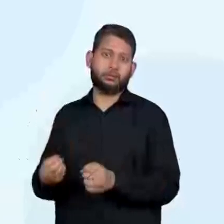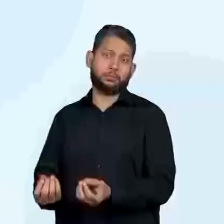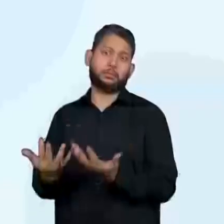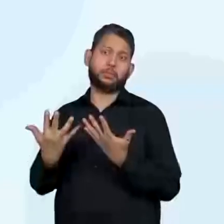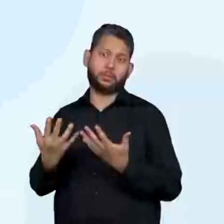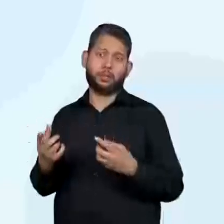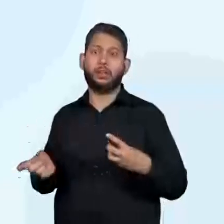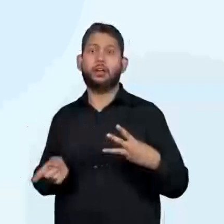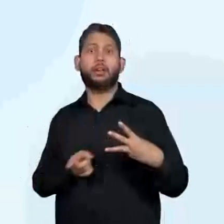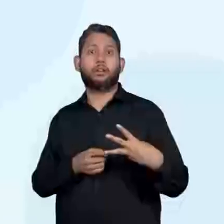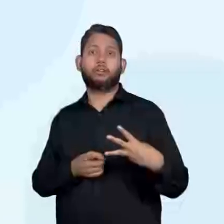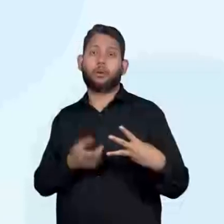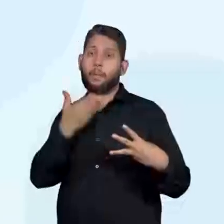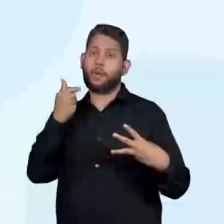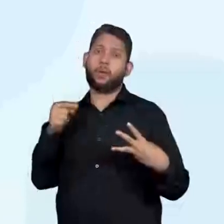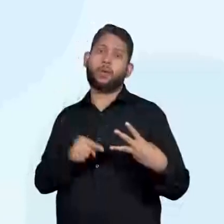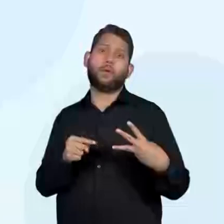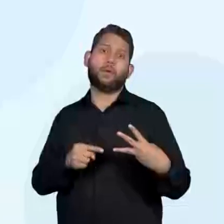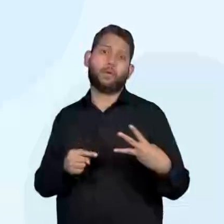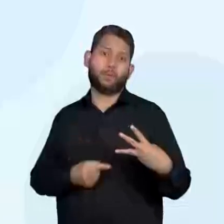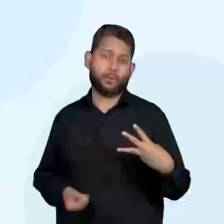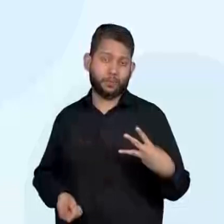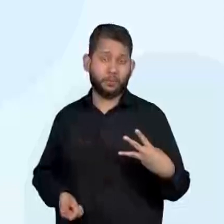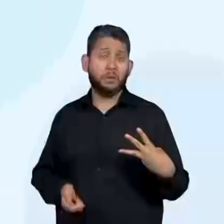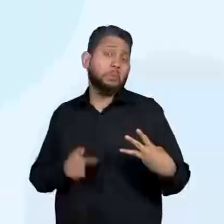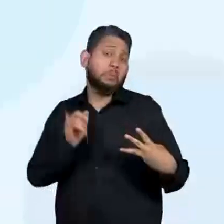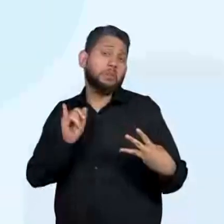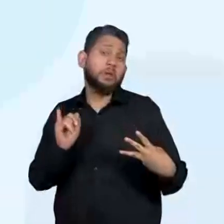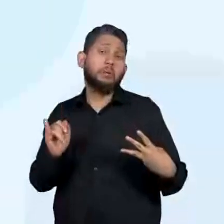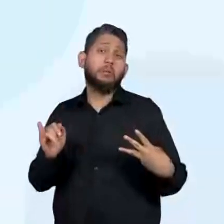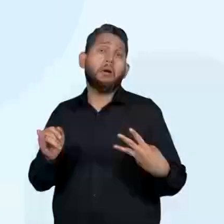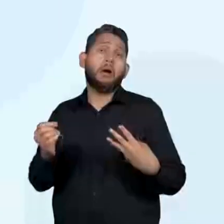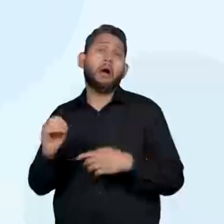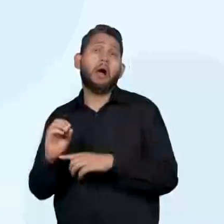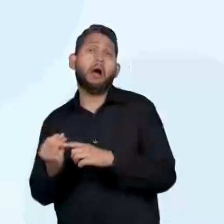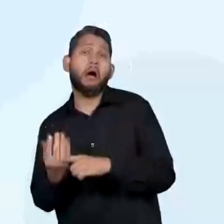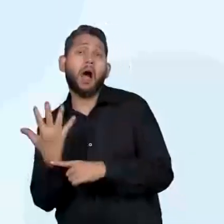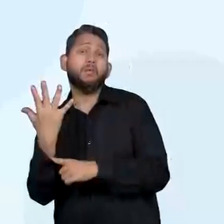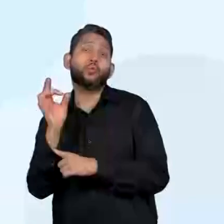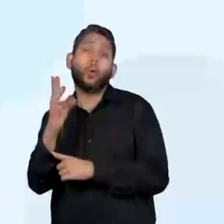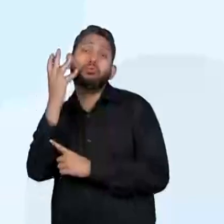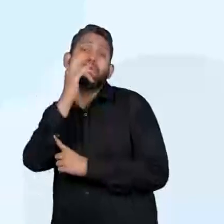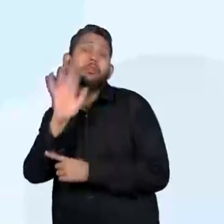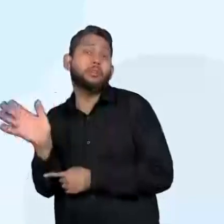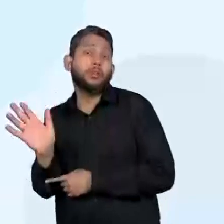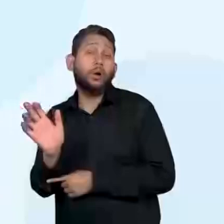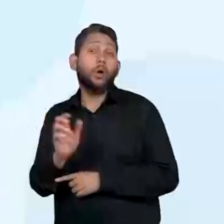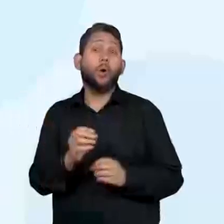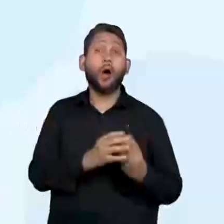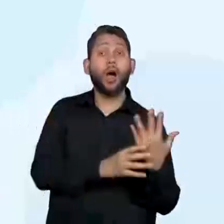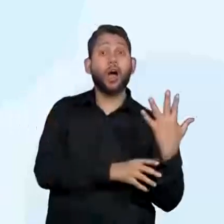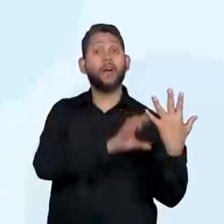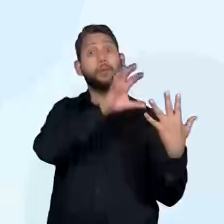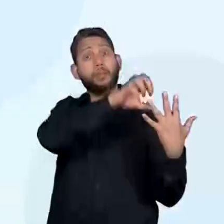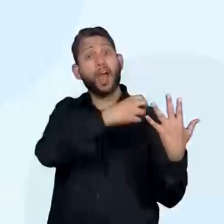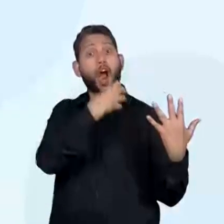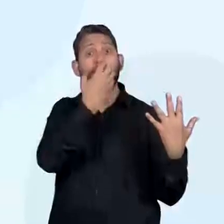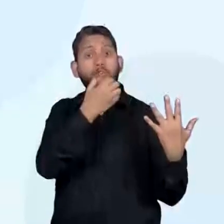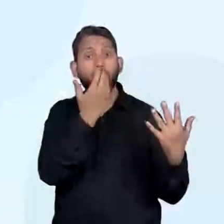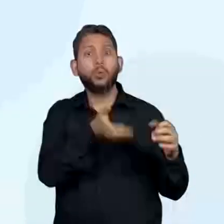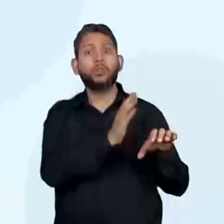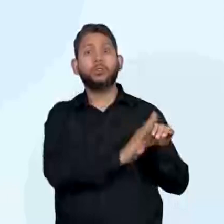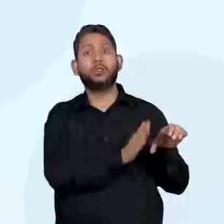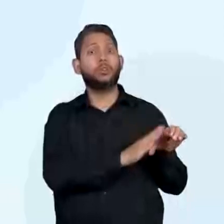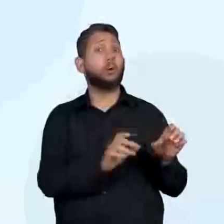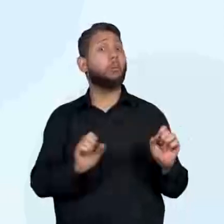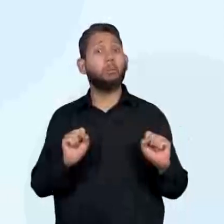plantação. Sejam plantas ornamentais, sejam verduras, leguminosas que nós vamos plantar,